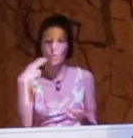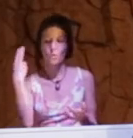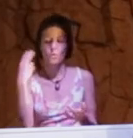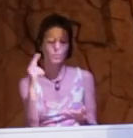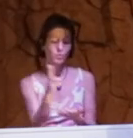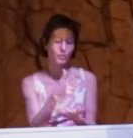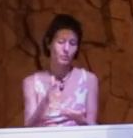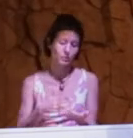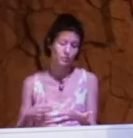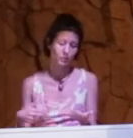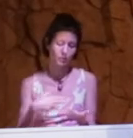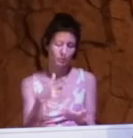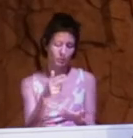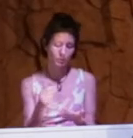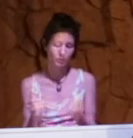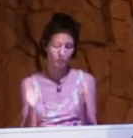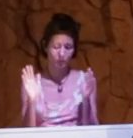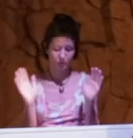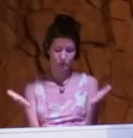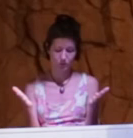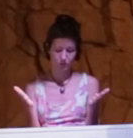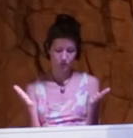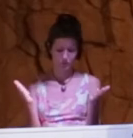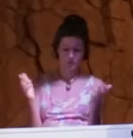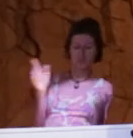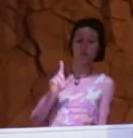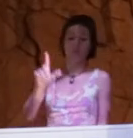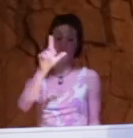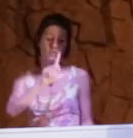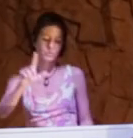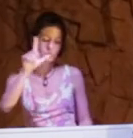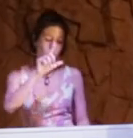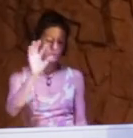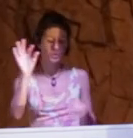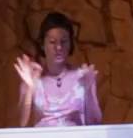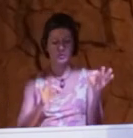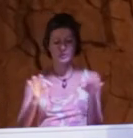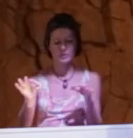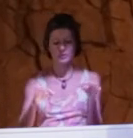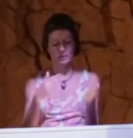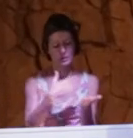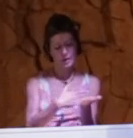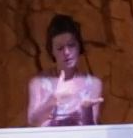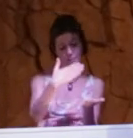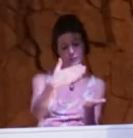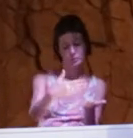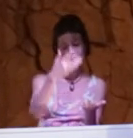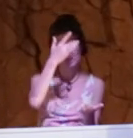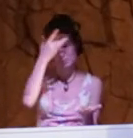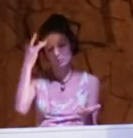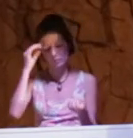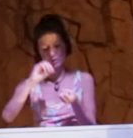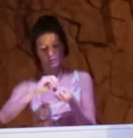e afro, quando a literatura é classificada a partir, né, de quem faz, é diferente de alguns discursos dentro da